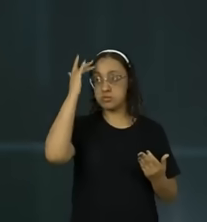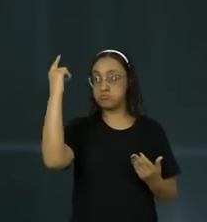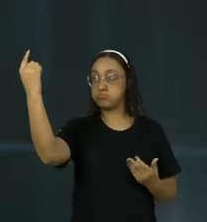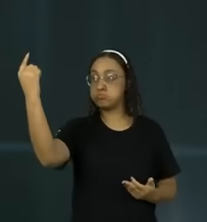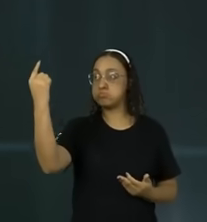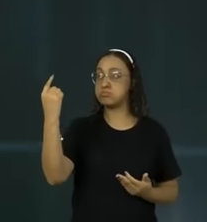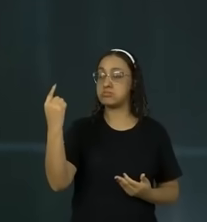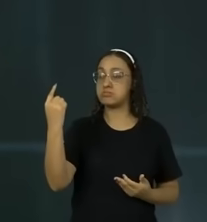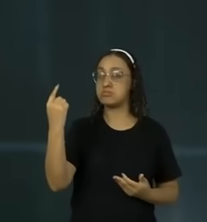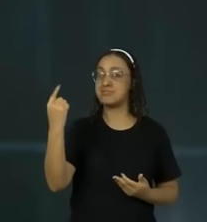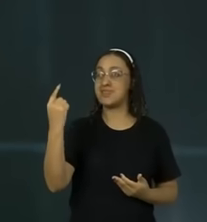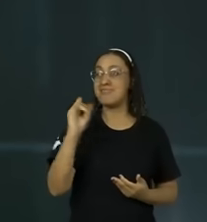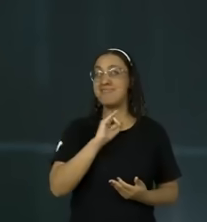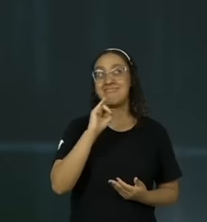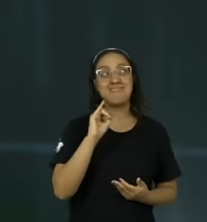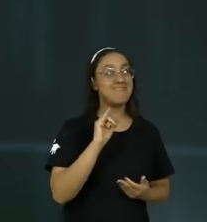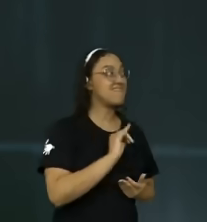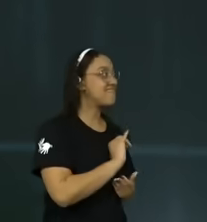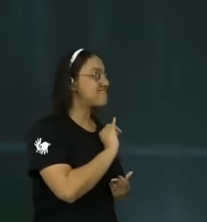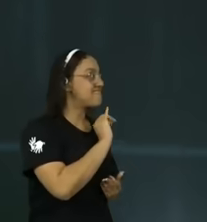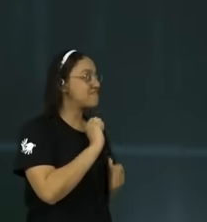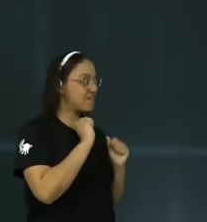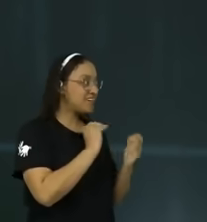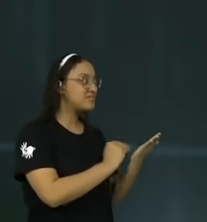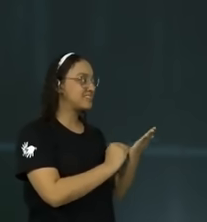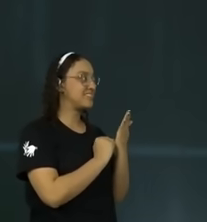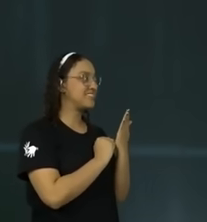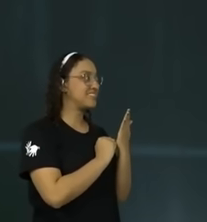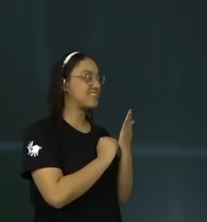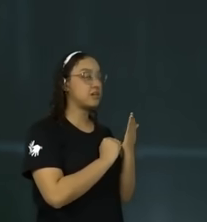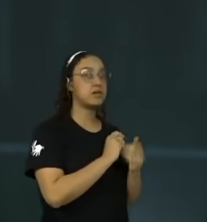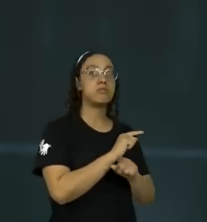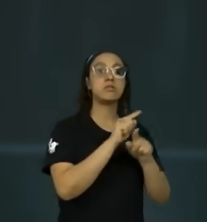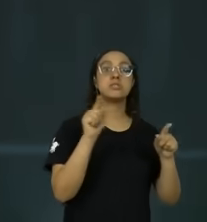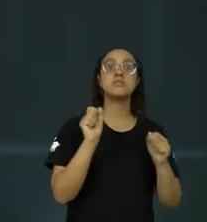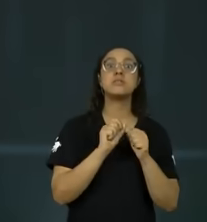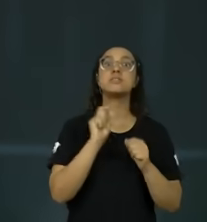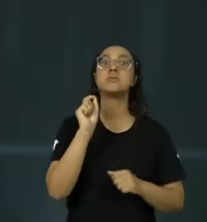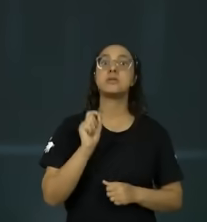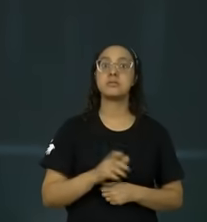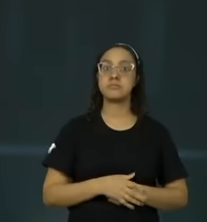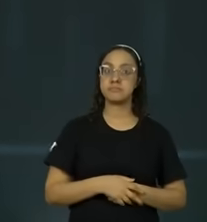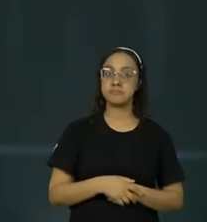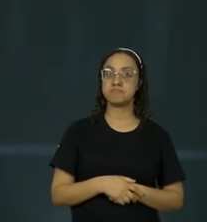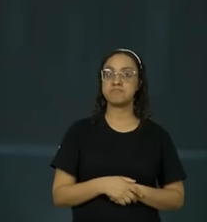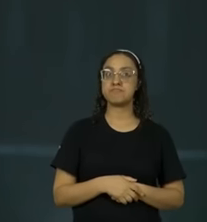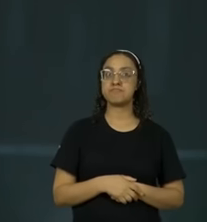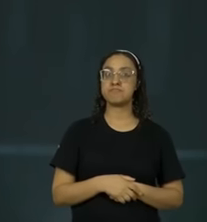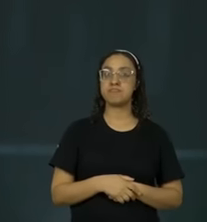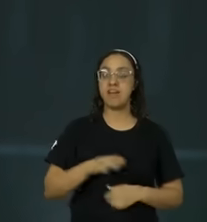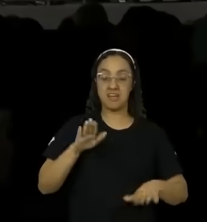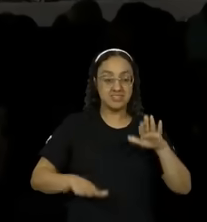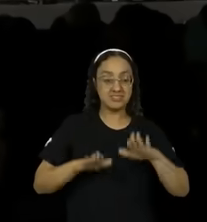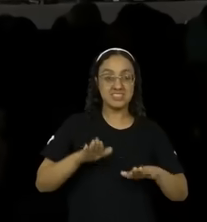em nós que não quer adorar a Deus e viver a graça. Existe uma lei em nós que quer de todo jeito se